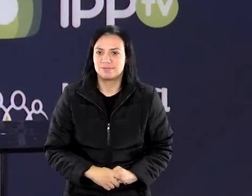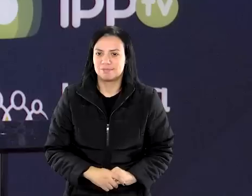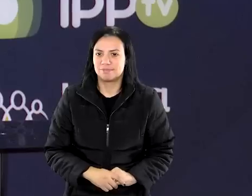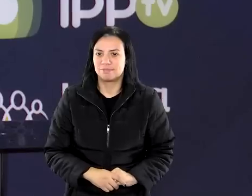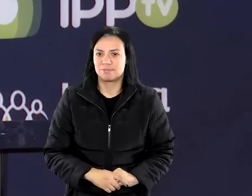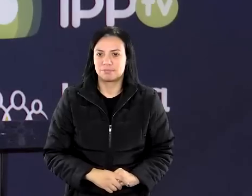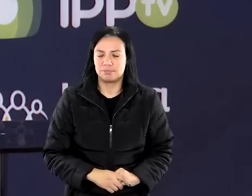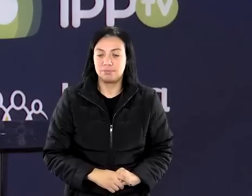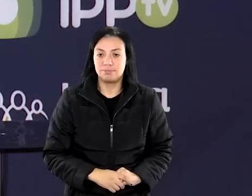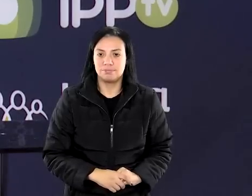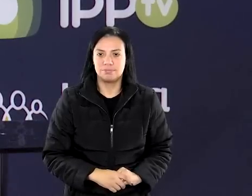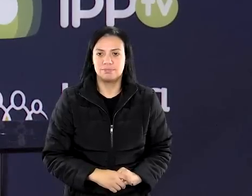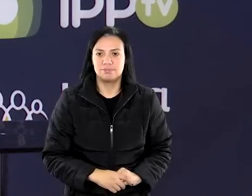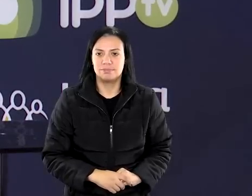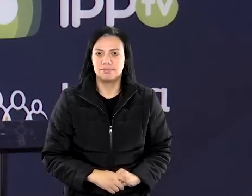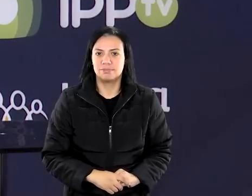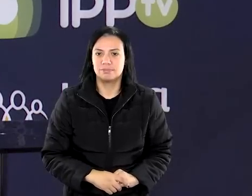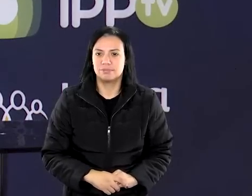Segundo lugar,